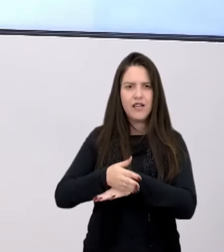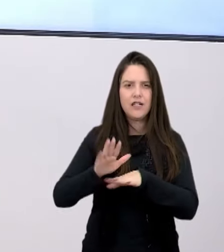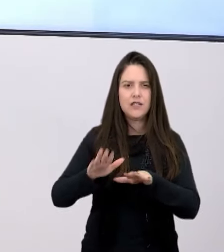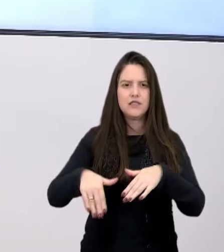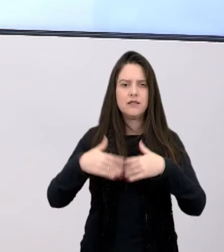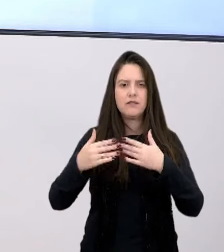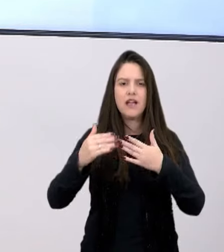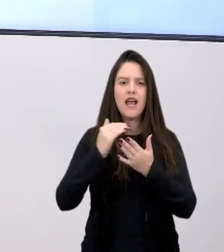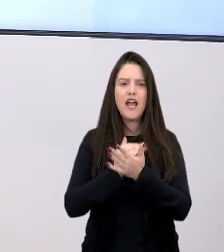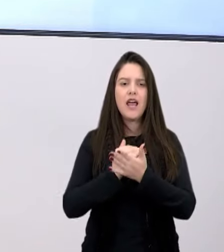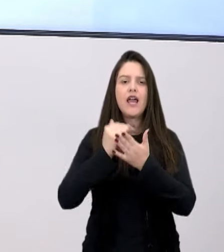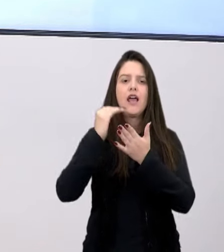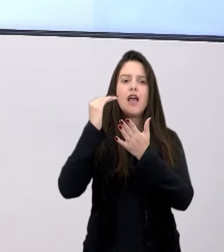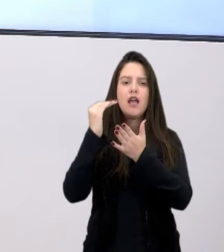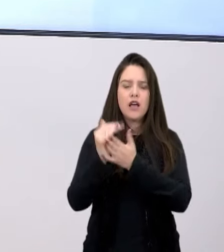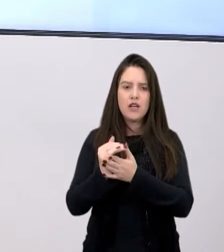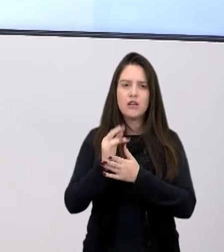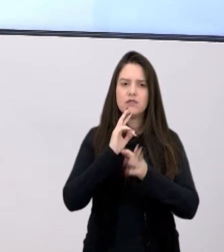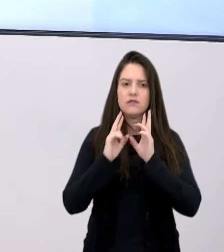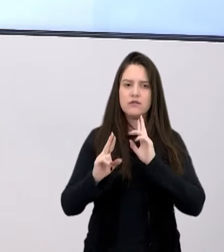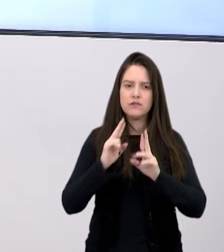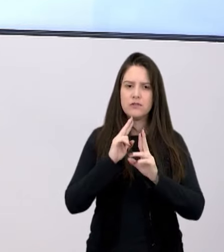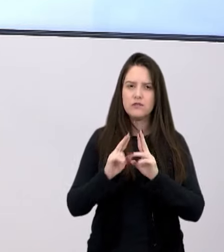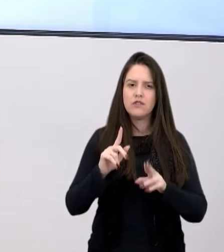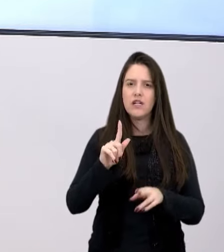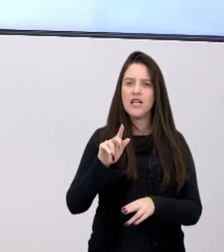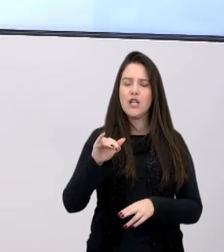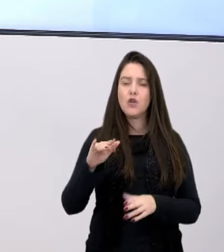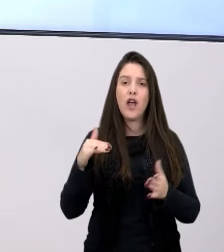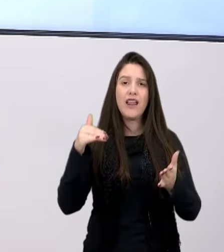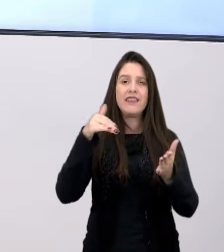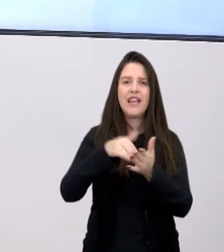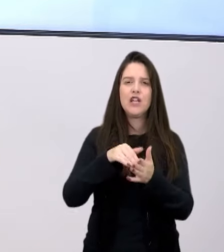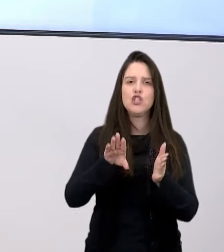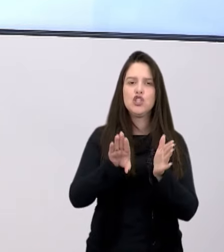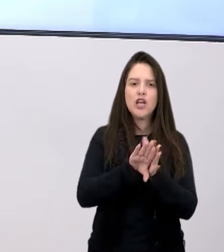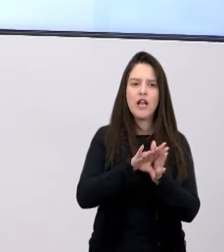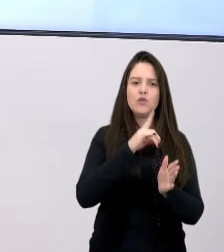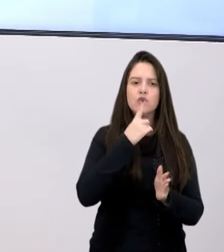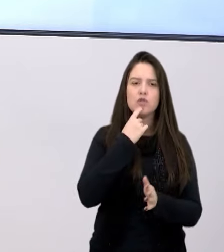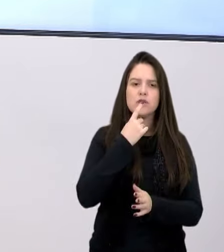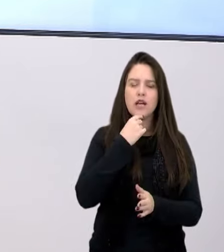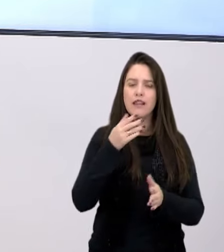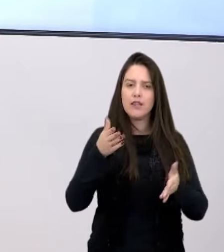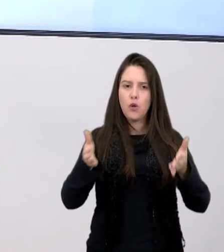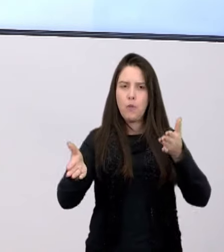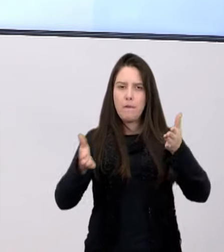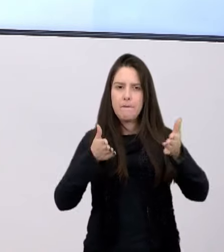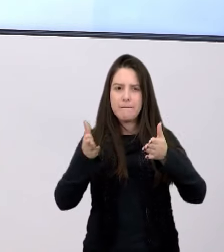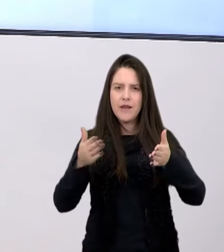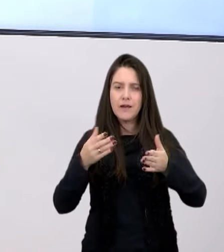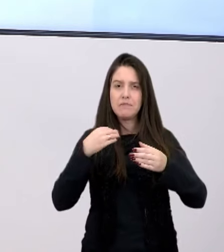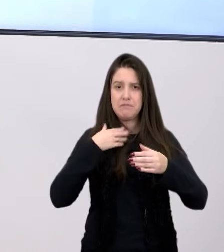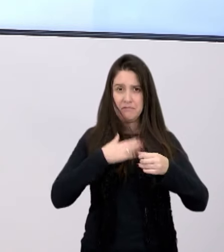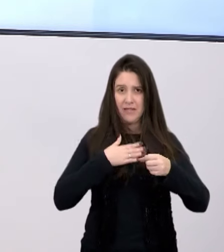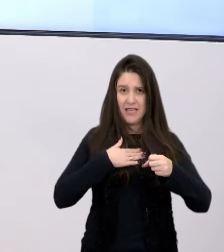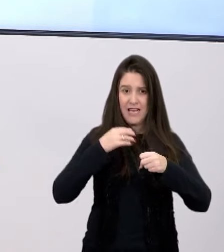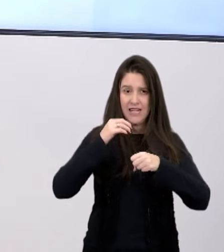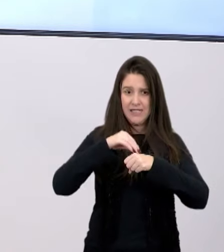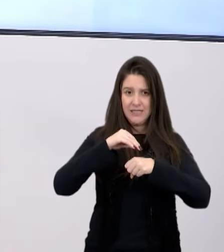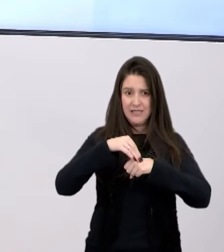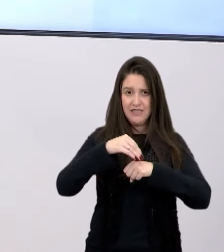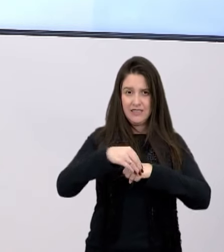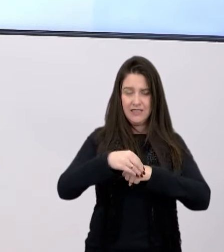cada vez mais eu vou tendo glicose no sangue, até chegar um momento onde as minhas células já